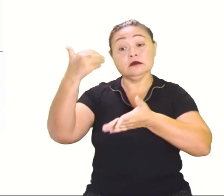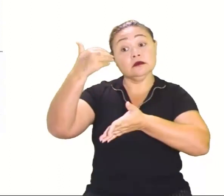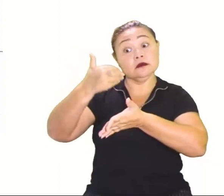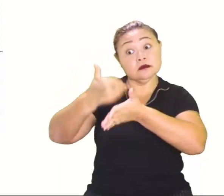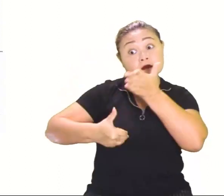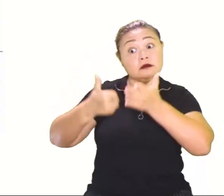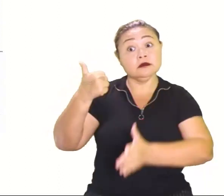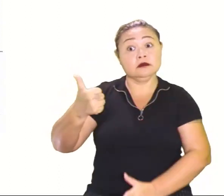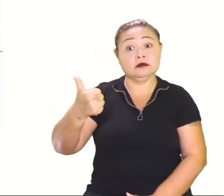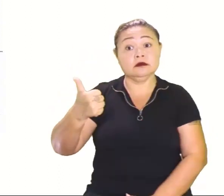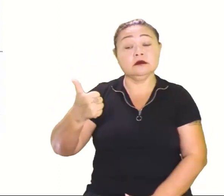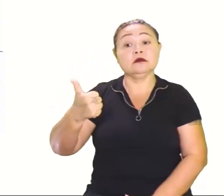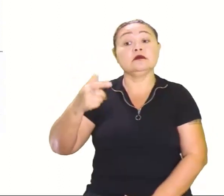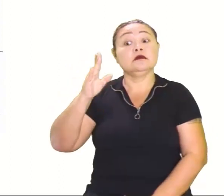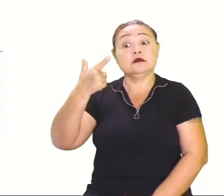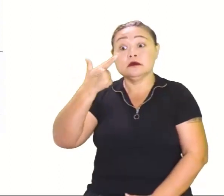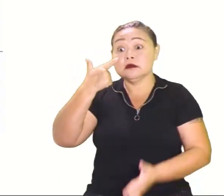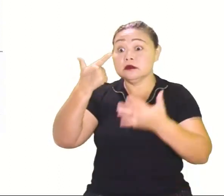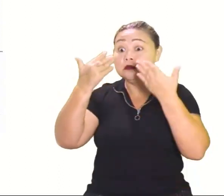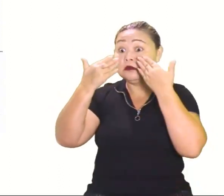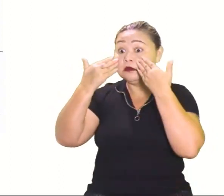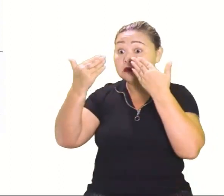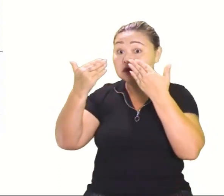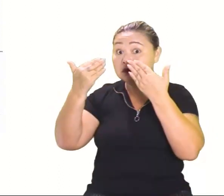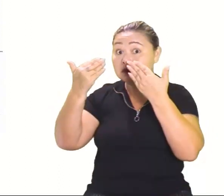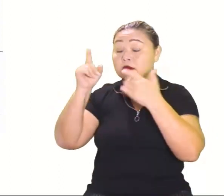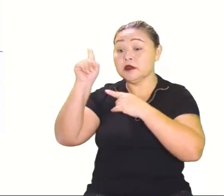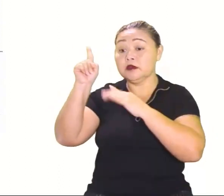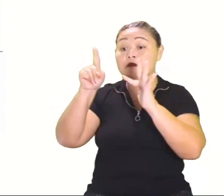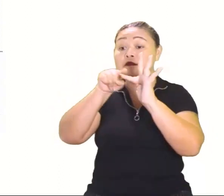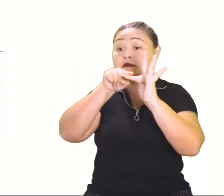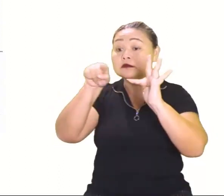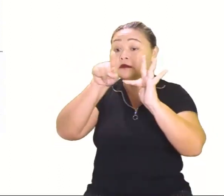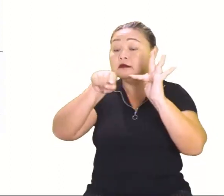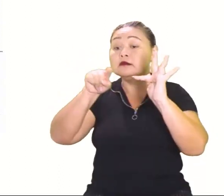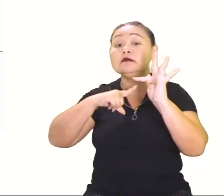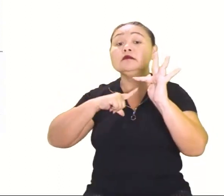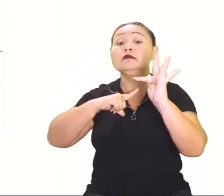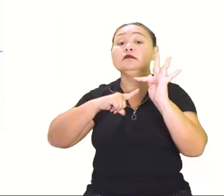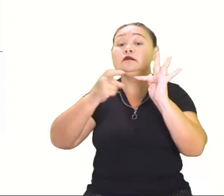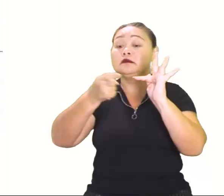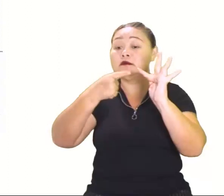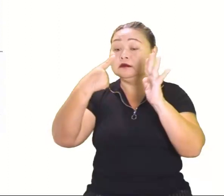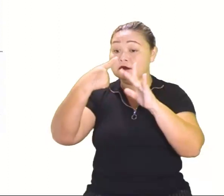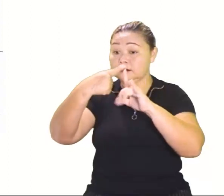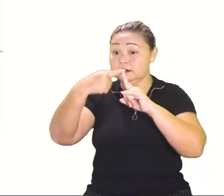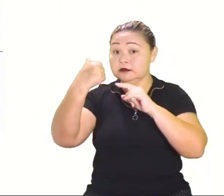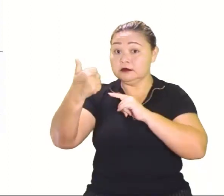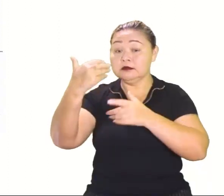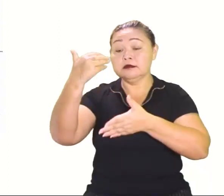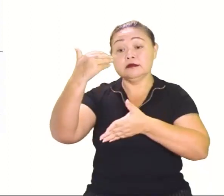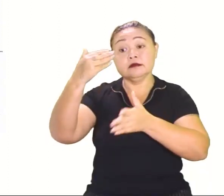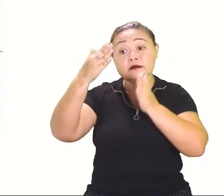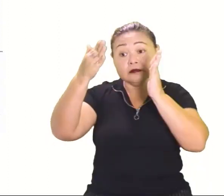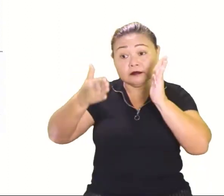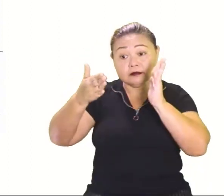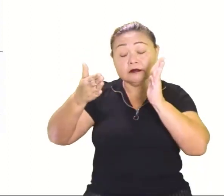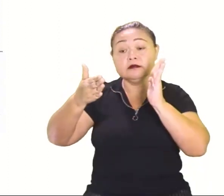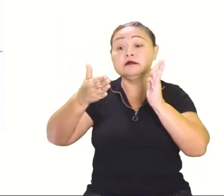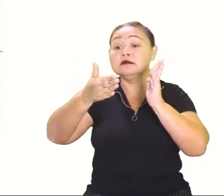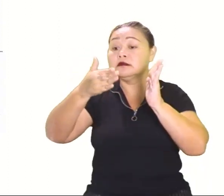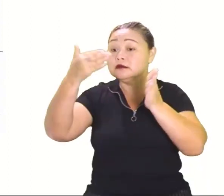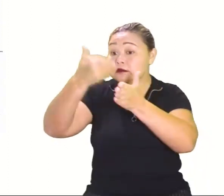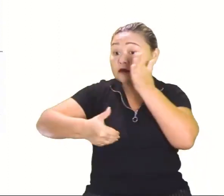1 menos 1? Atenção a essa função. Módulo de x mais 1, fecha o